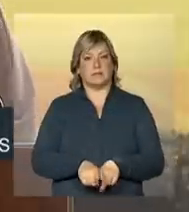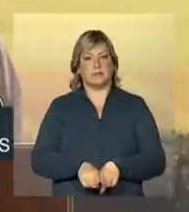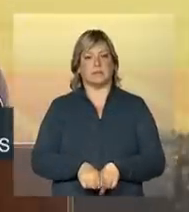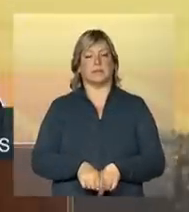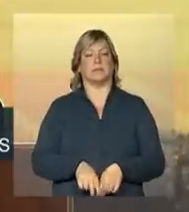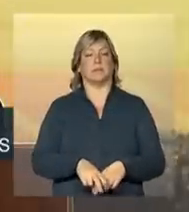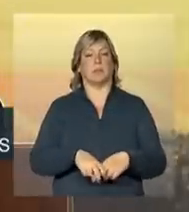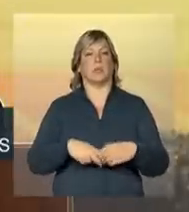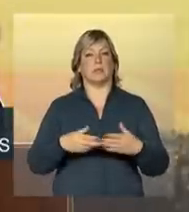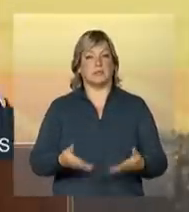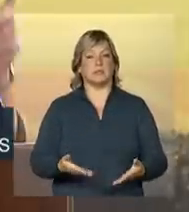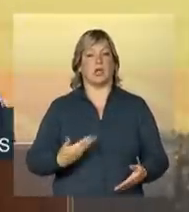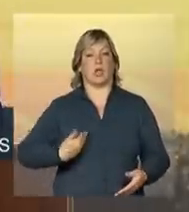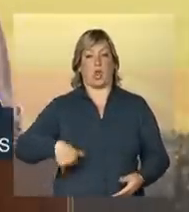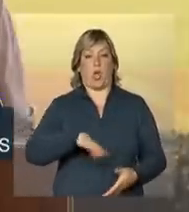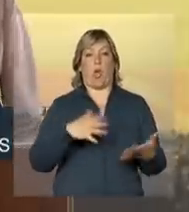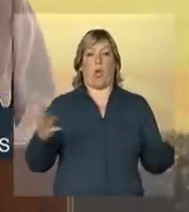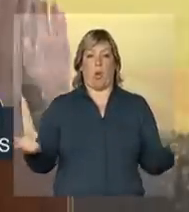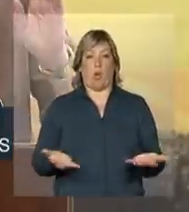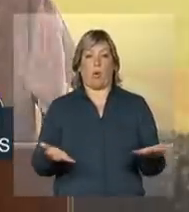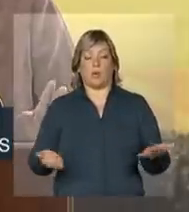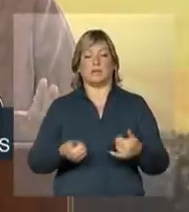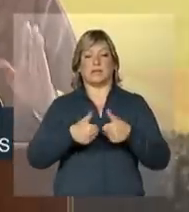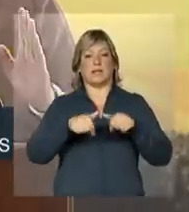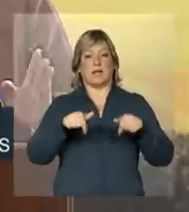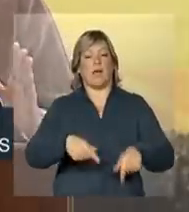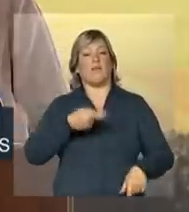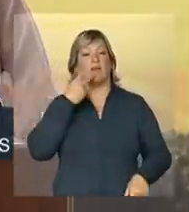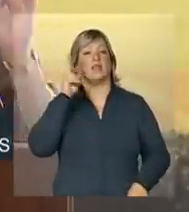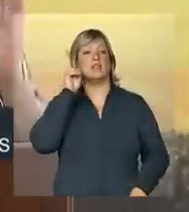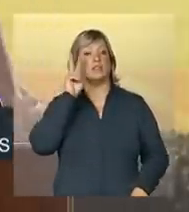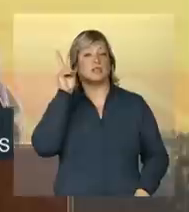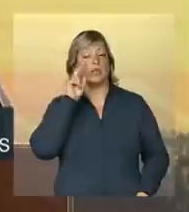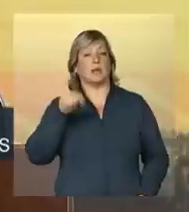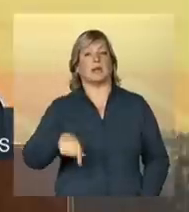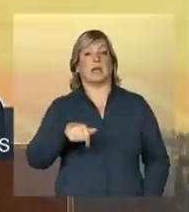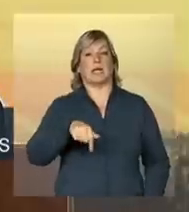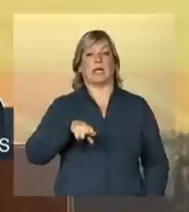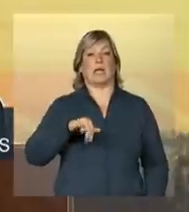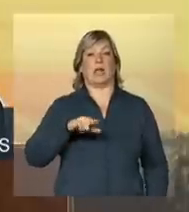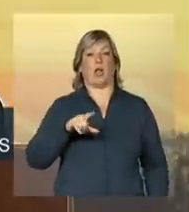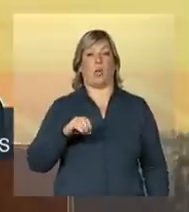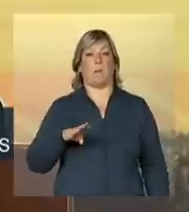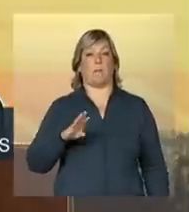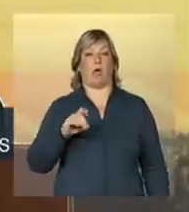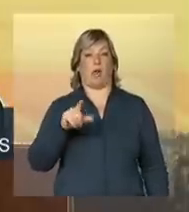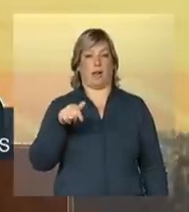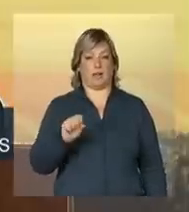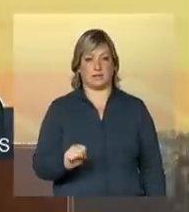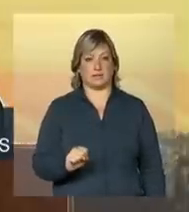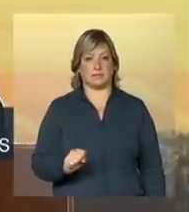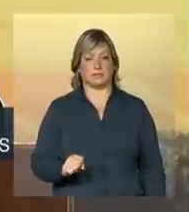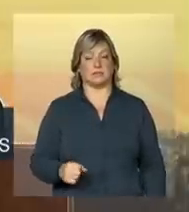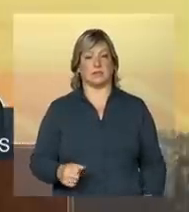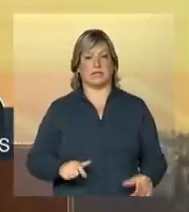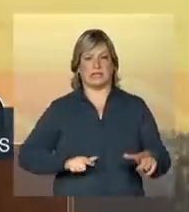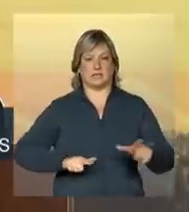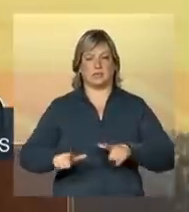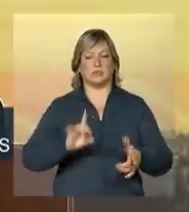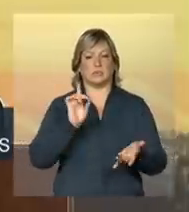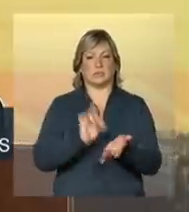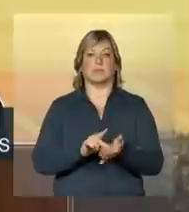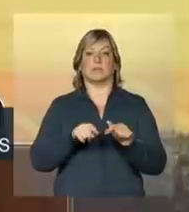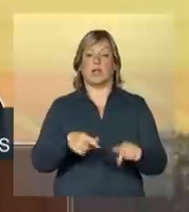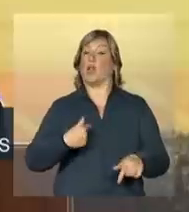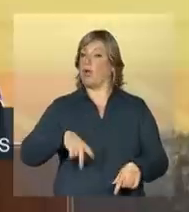isso nós hoje estamos aqui falando sobre quilombolas com ações concretas nós